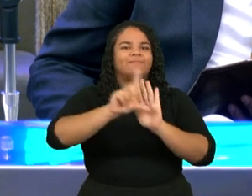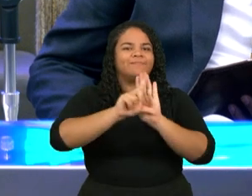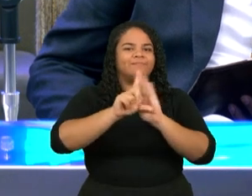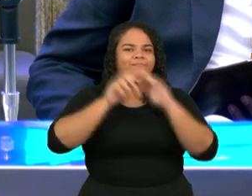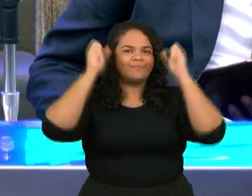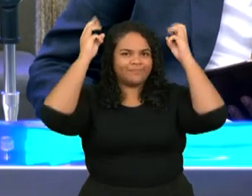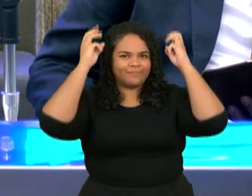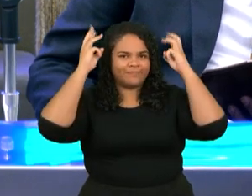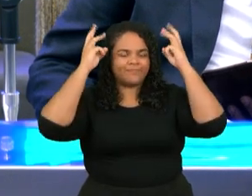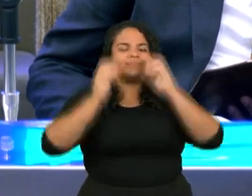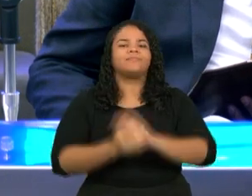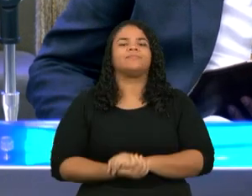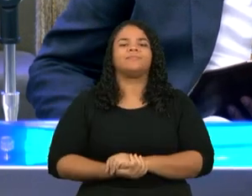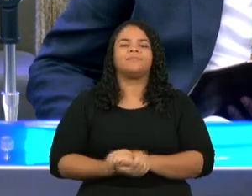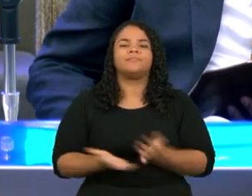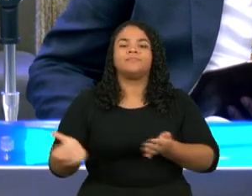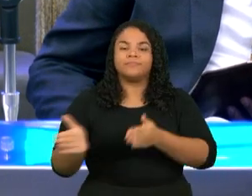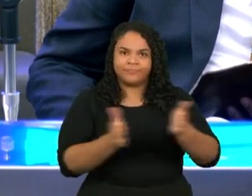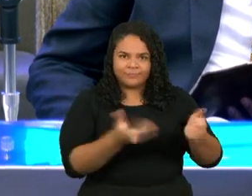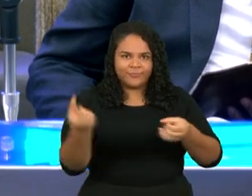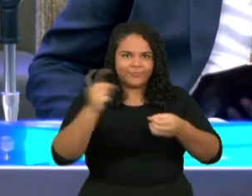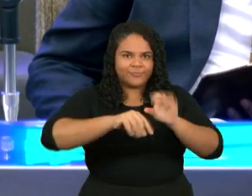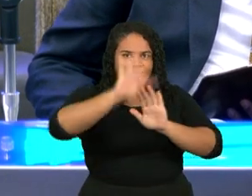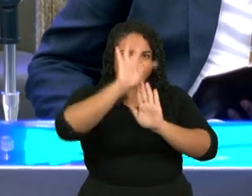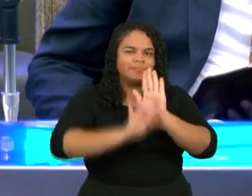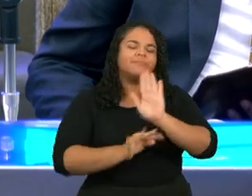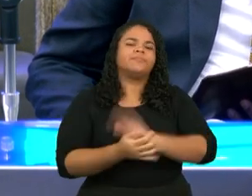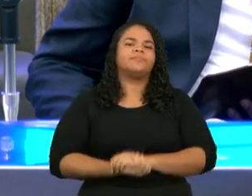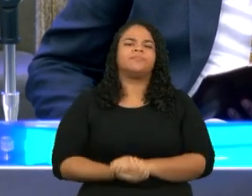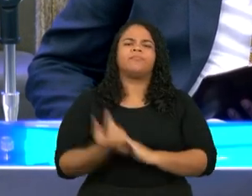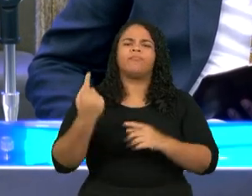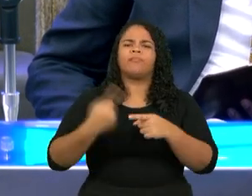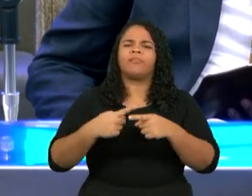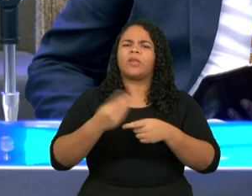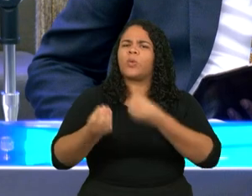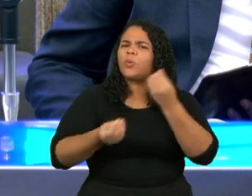infiéis porque que sociedade